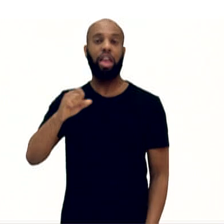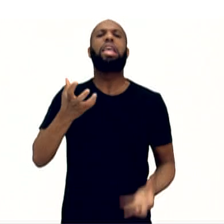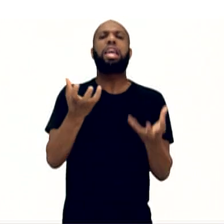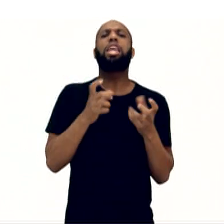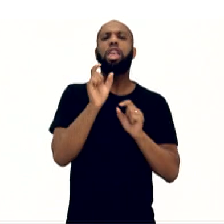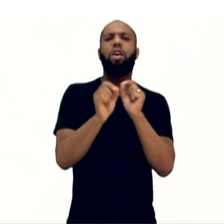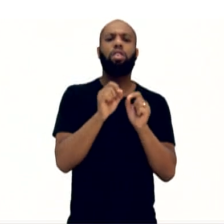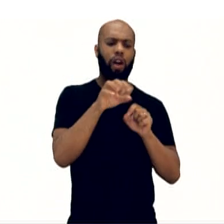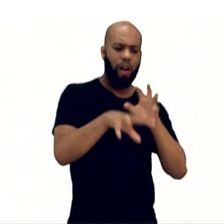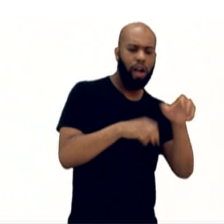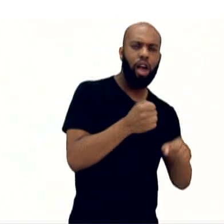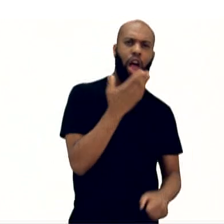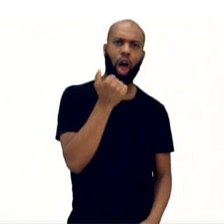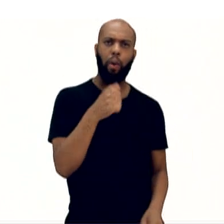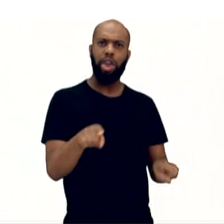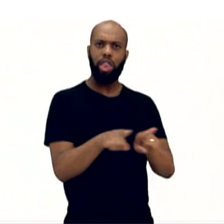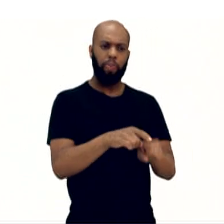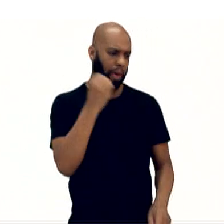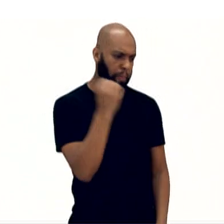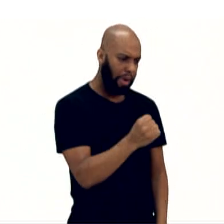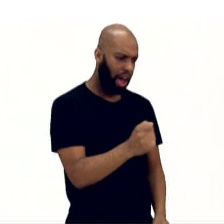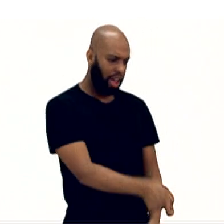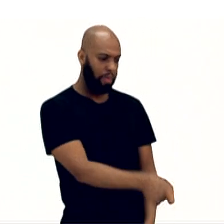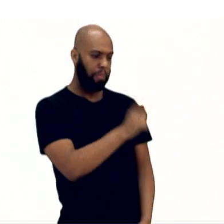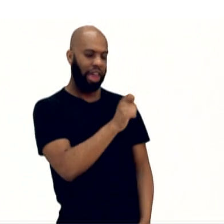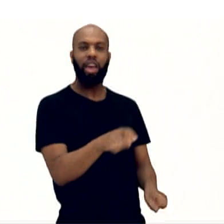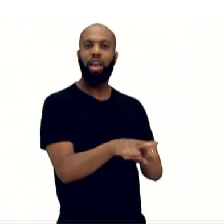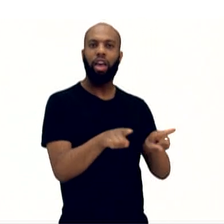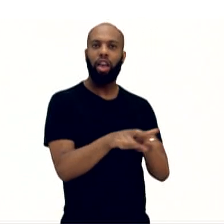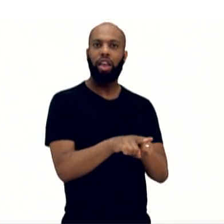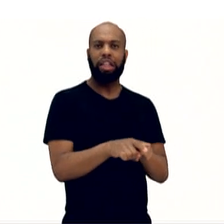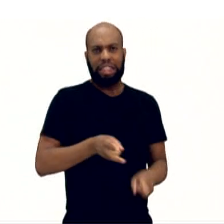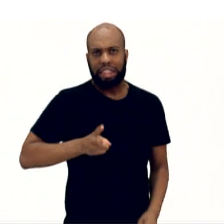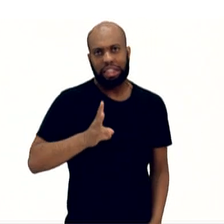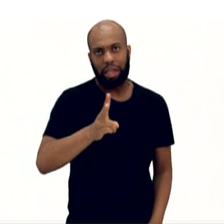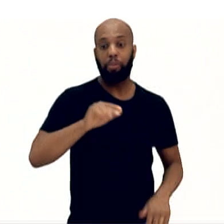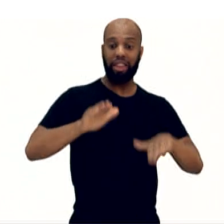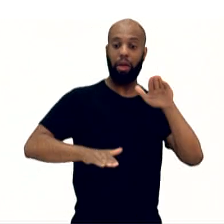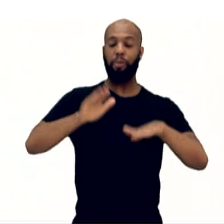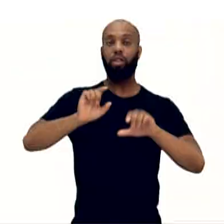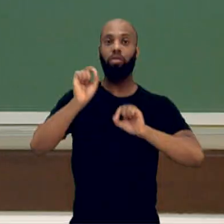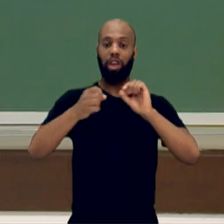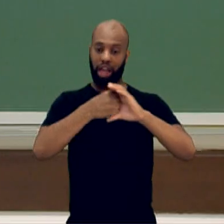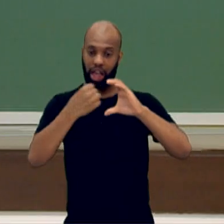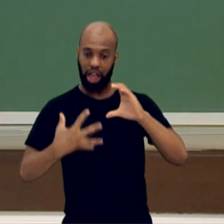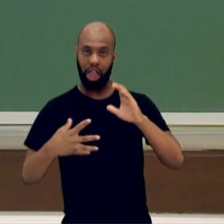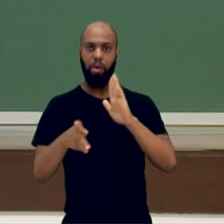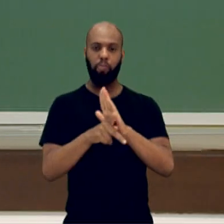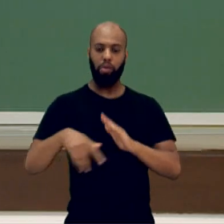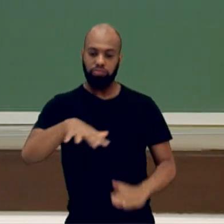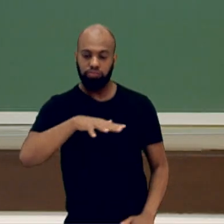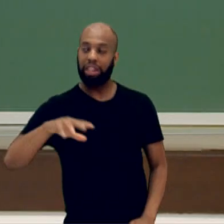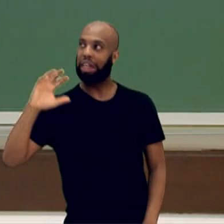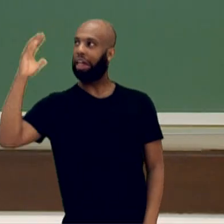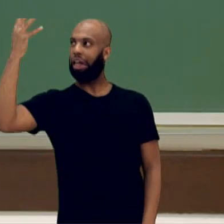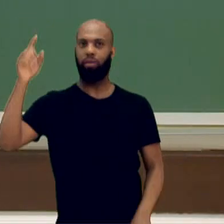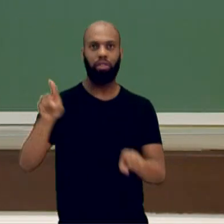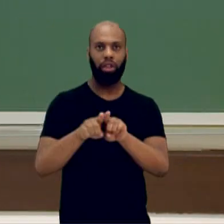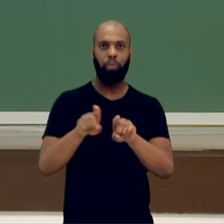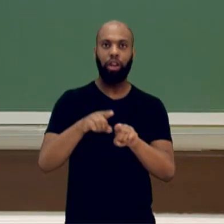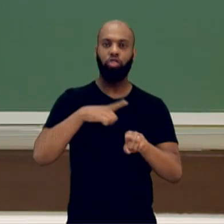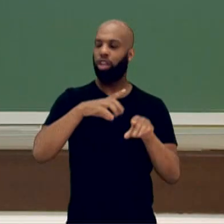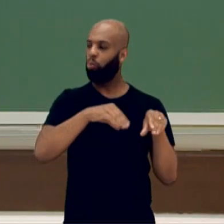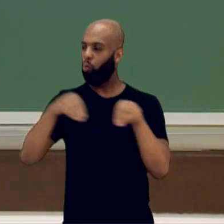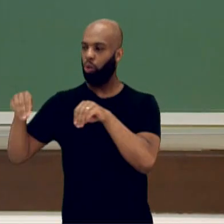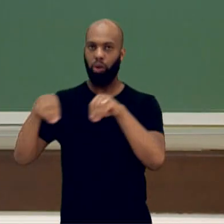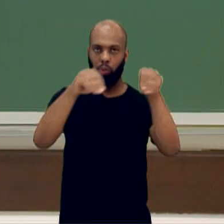busca da caça, da pesca, com sazonalidade, ou seja, dependendo das características daquela estação do ano, eles tinham que mudar para